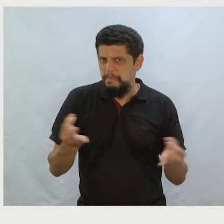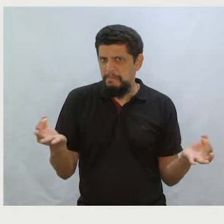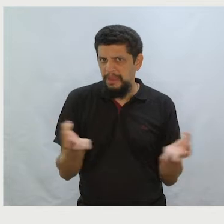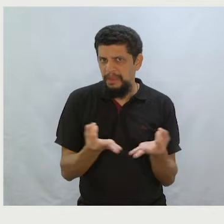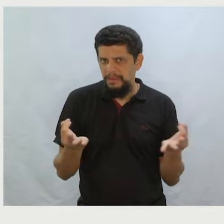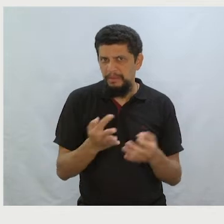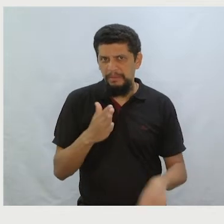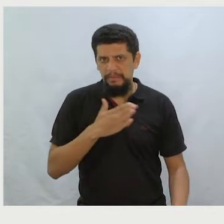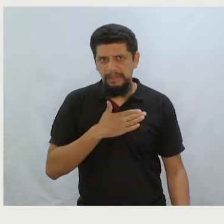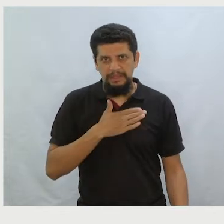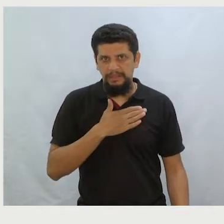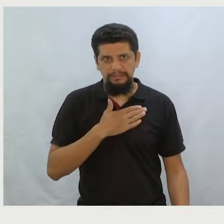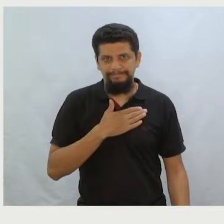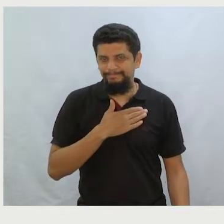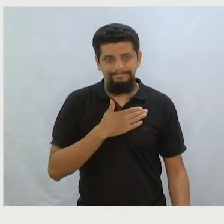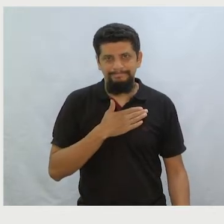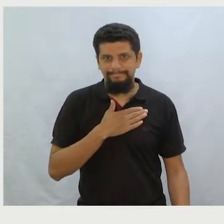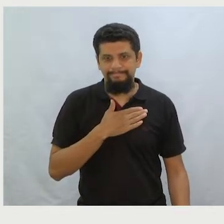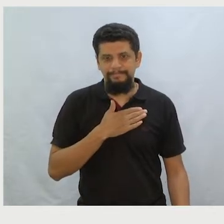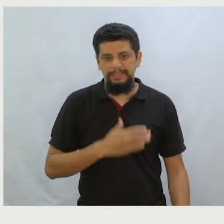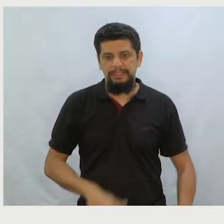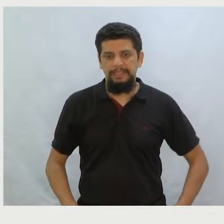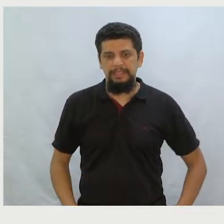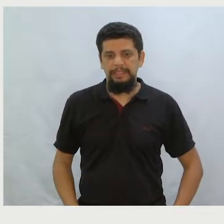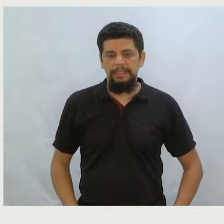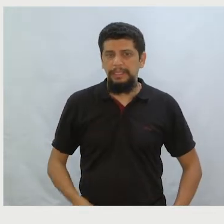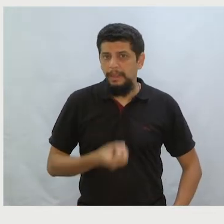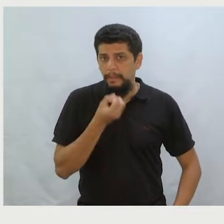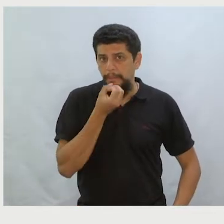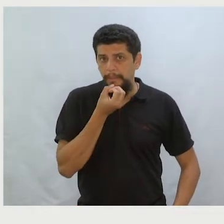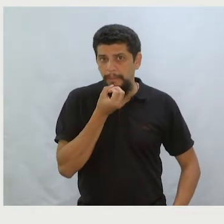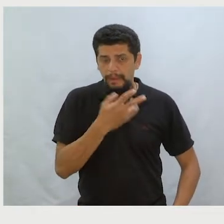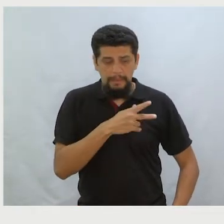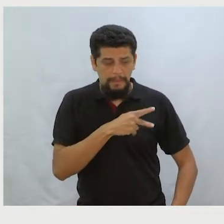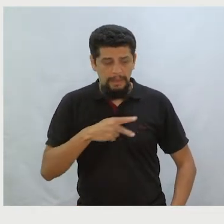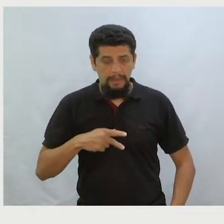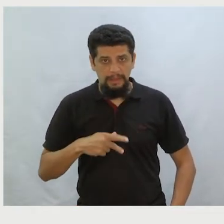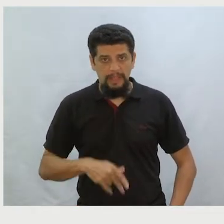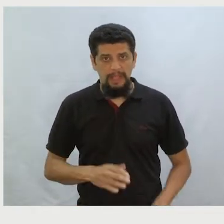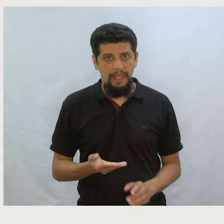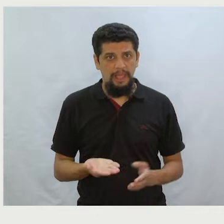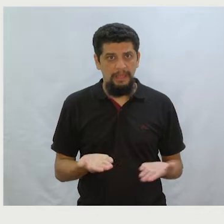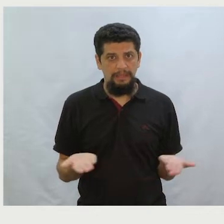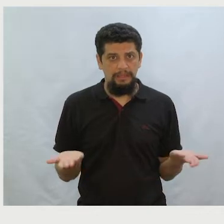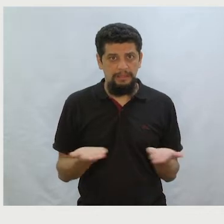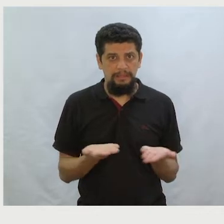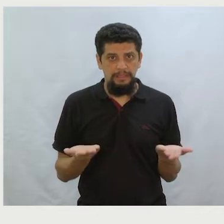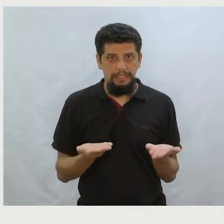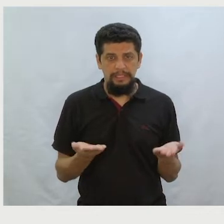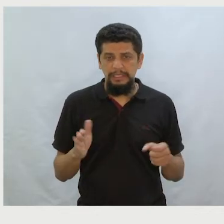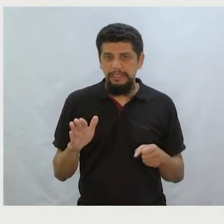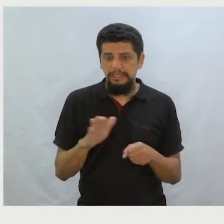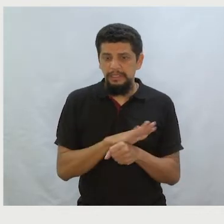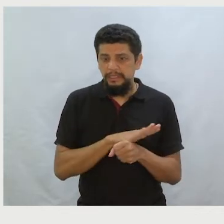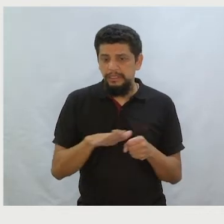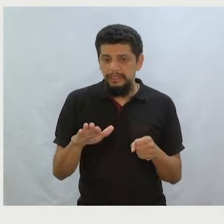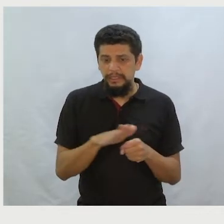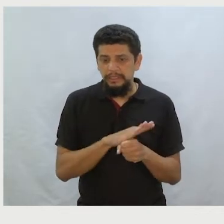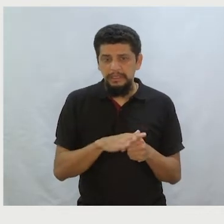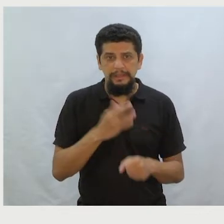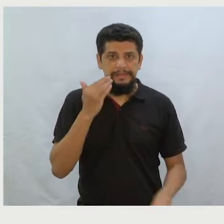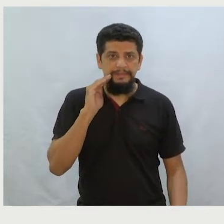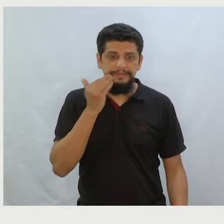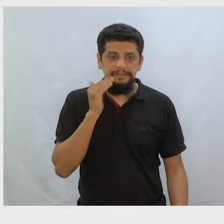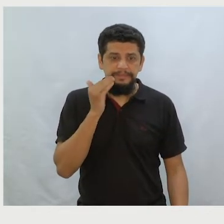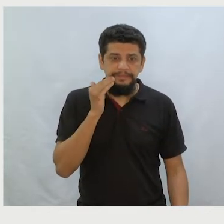perfeitas para mim não chegaram nem perto de terem sido boas para a professora elas voltaram cheias